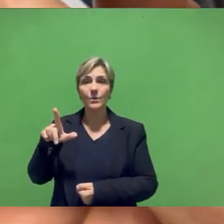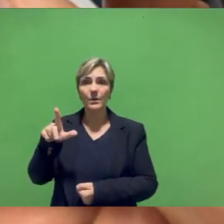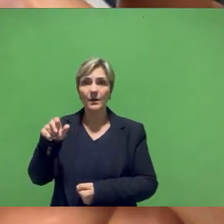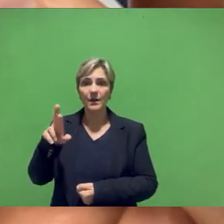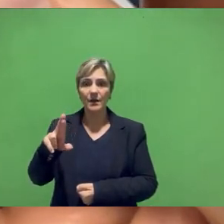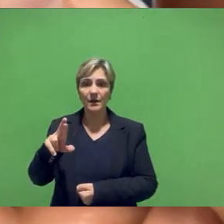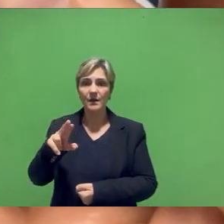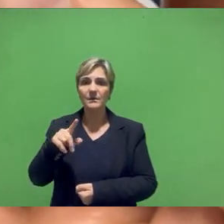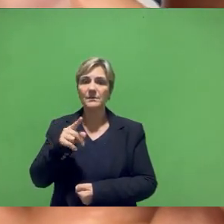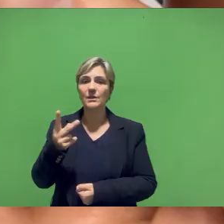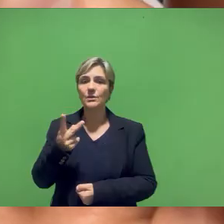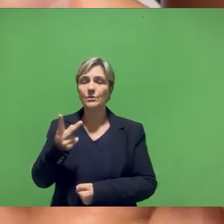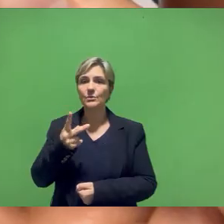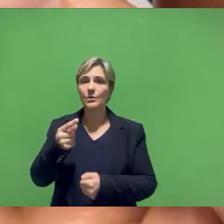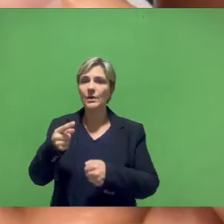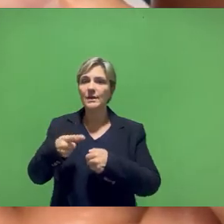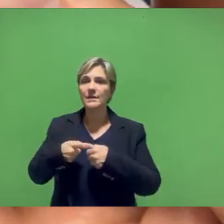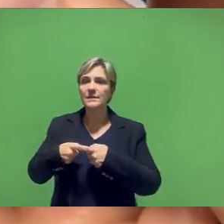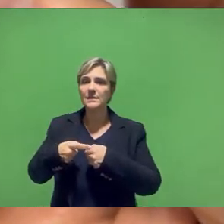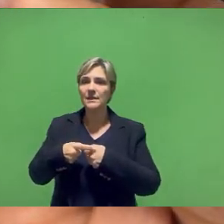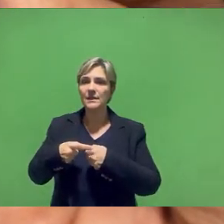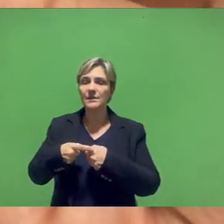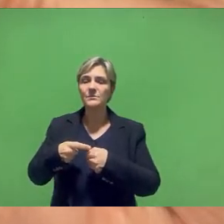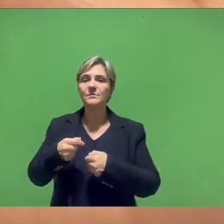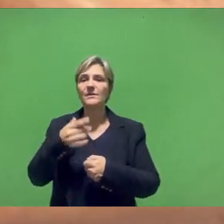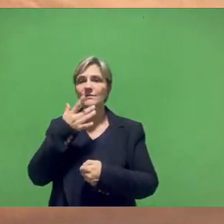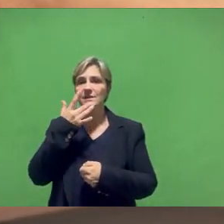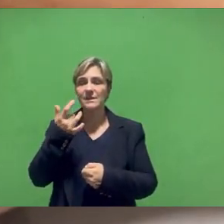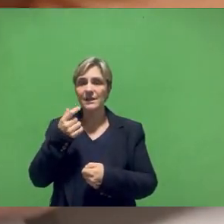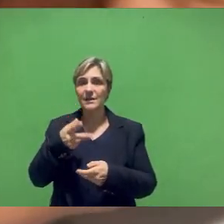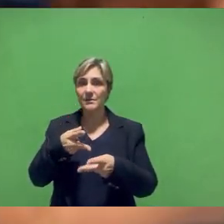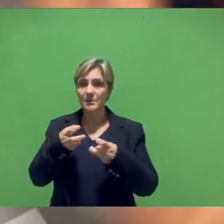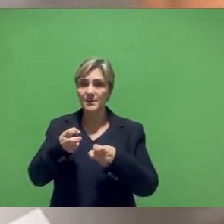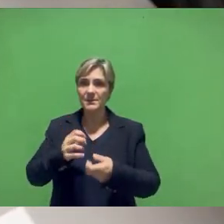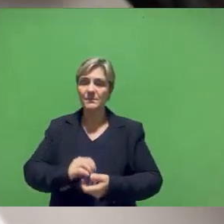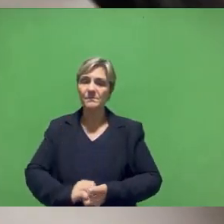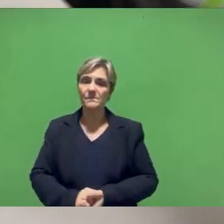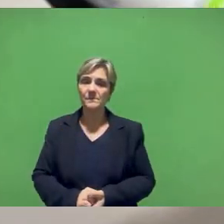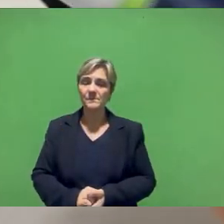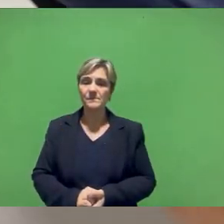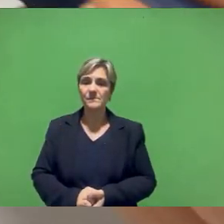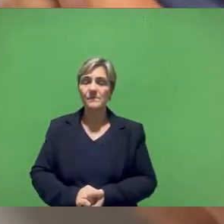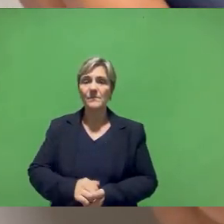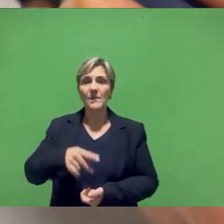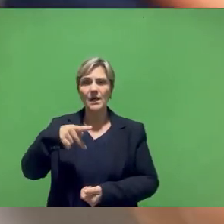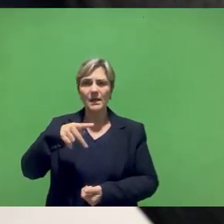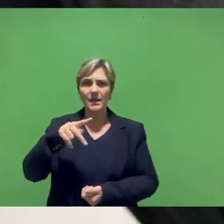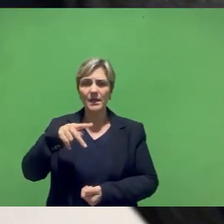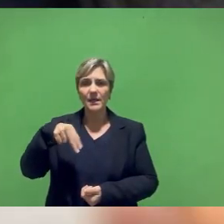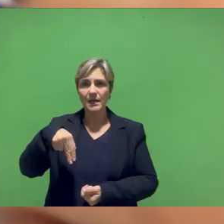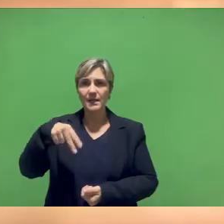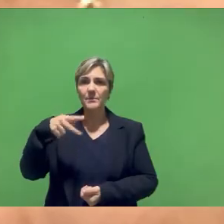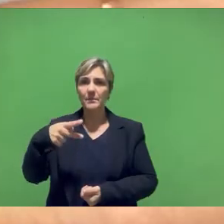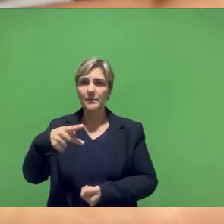dois risquinhos que facilita o toque, né, para identificar. A